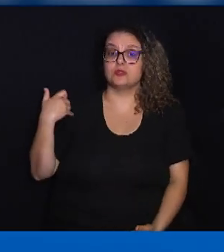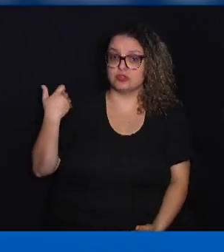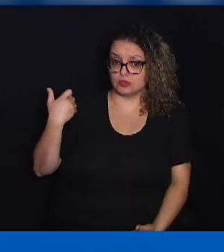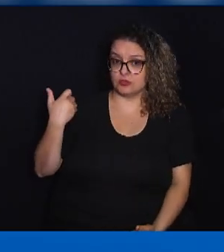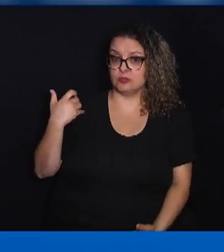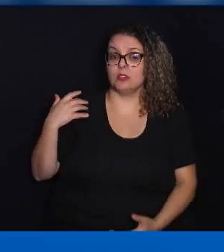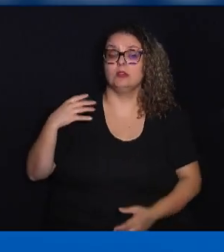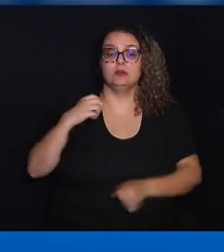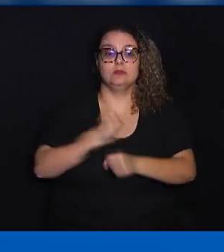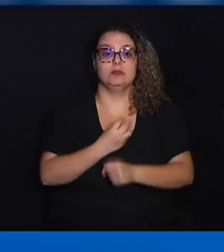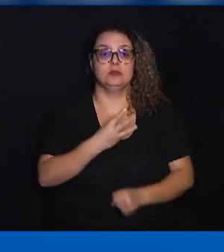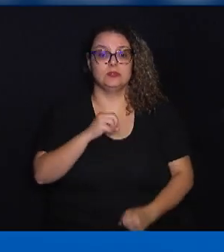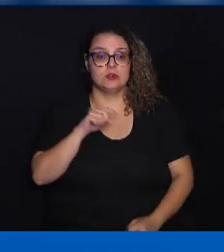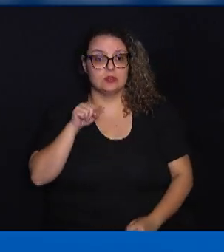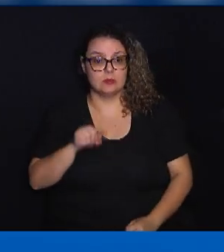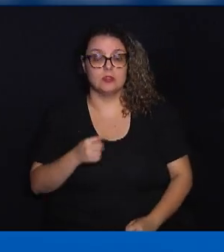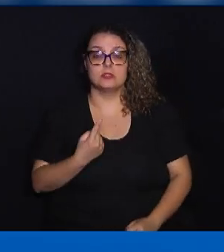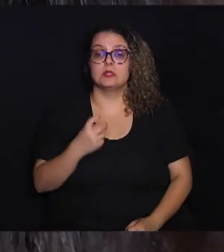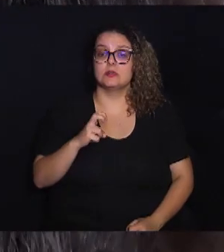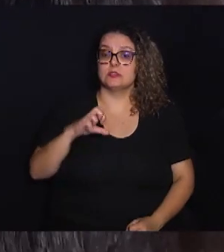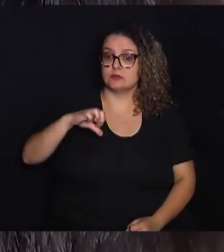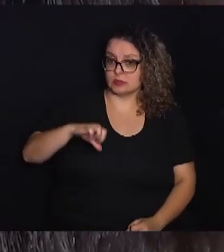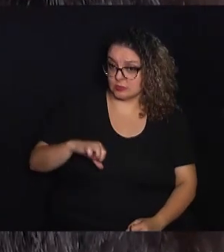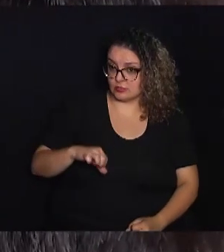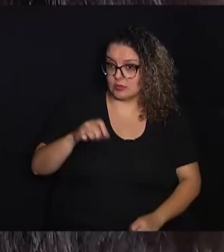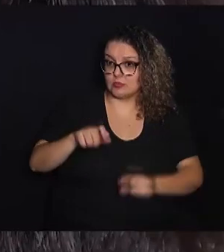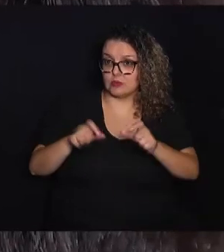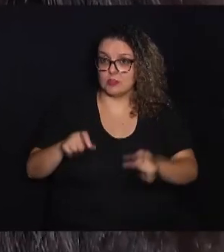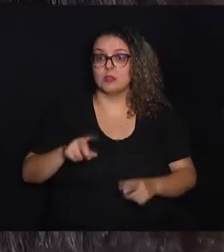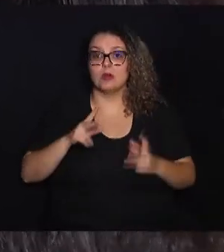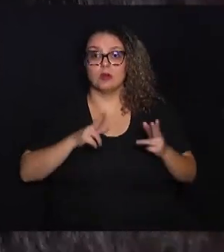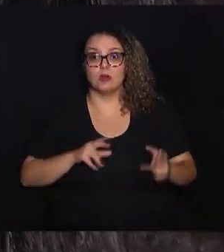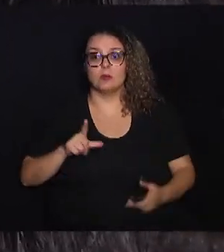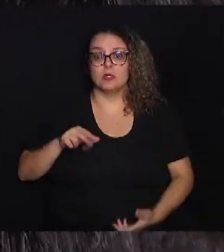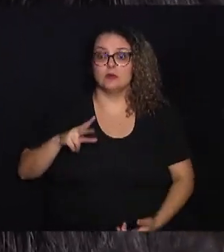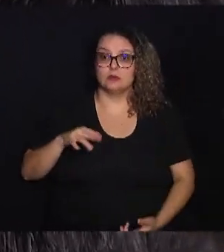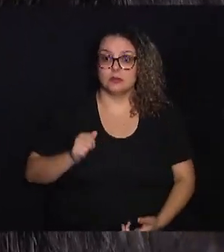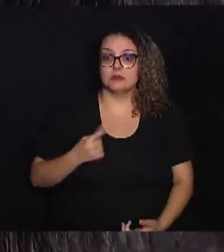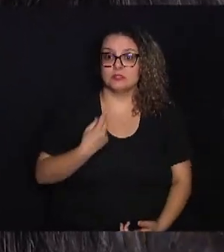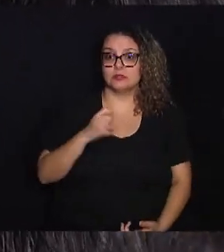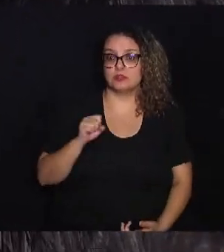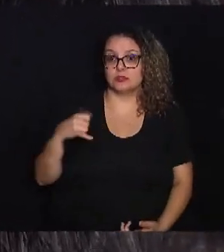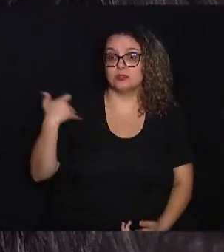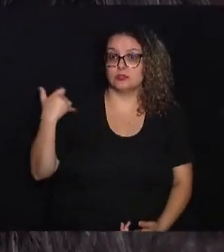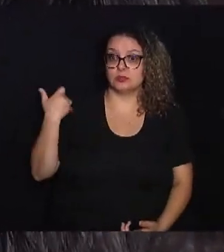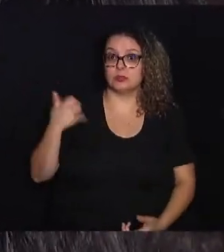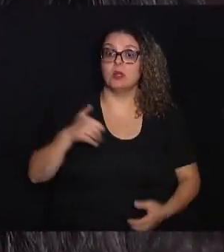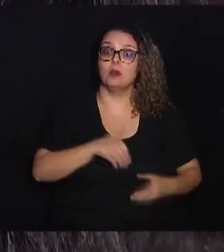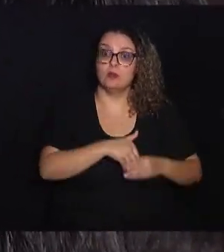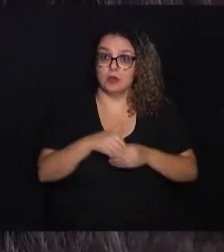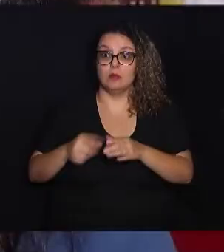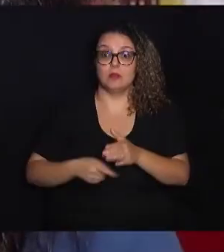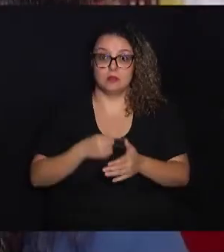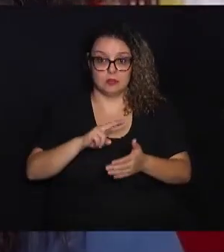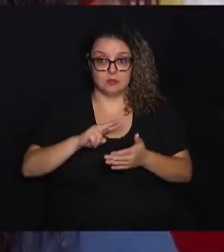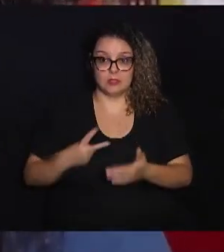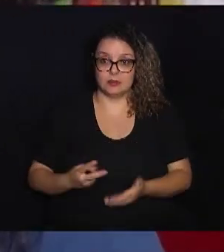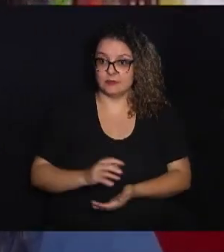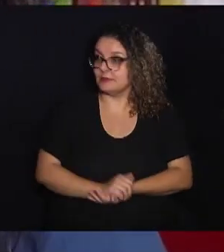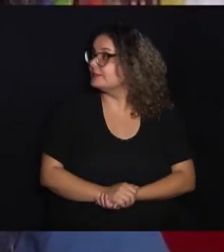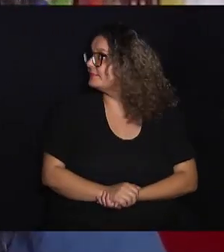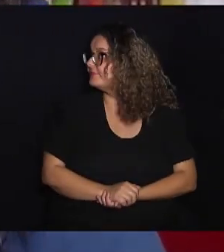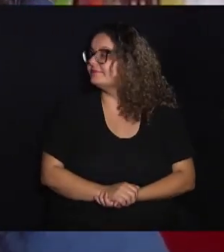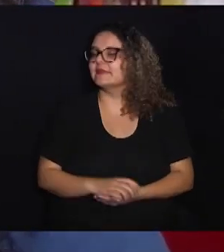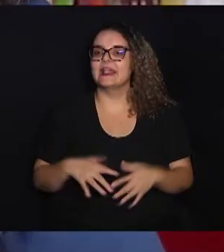somam 30.159 pessoas, que é o caso da Luana, de 18 anos, que vai votar pela primeira vez. Eu